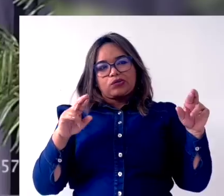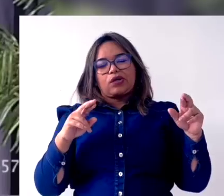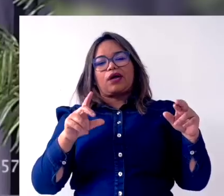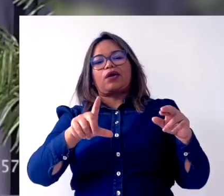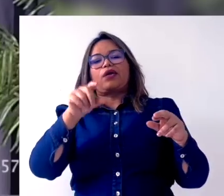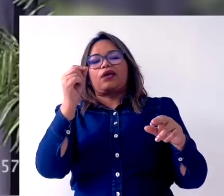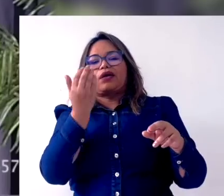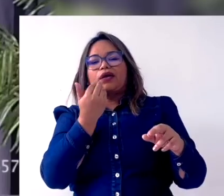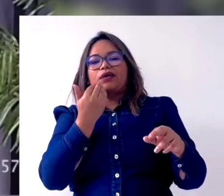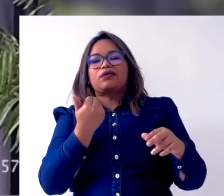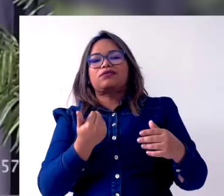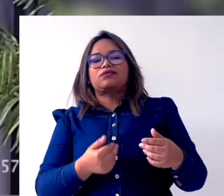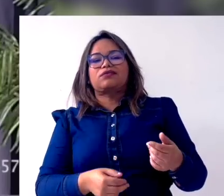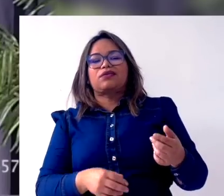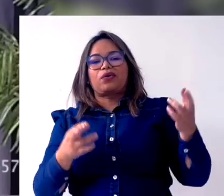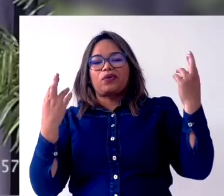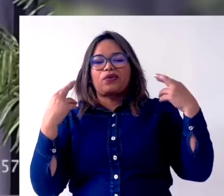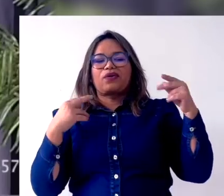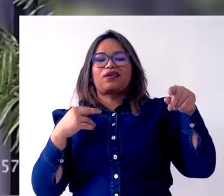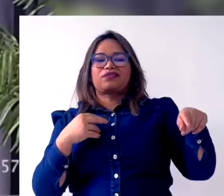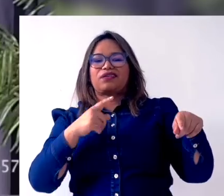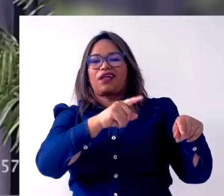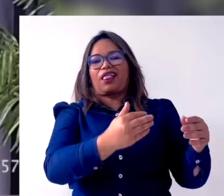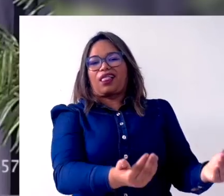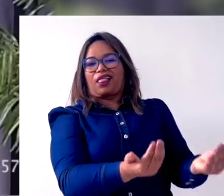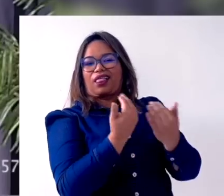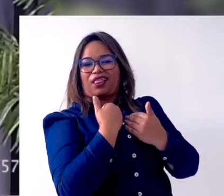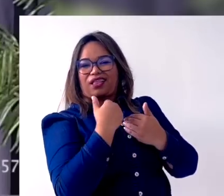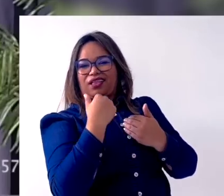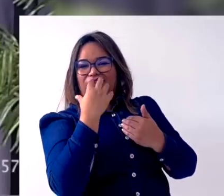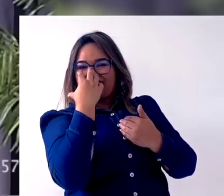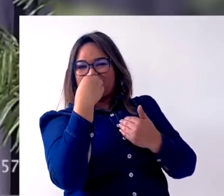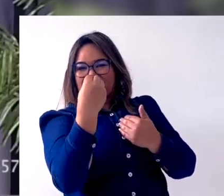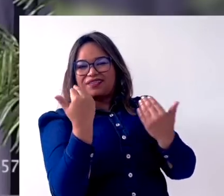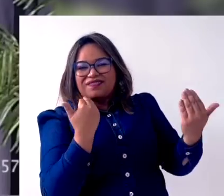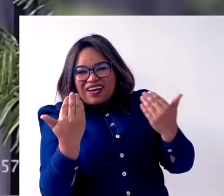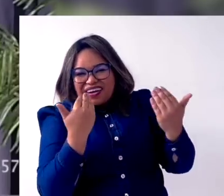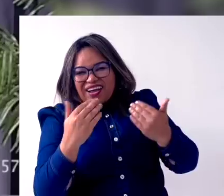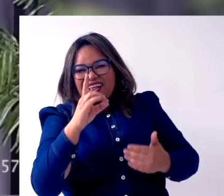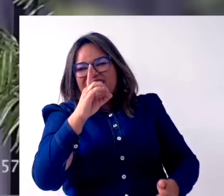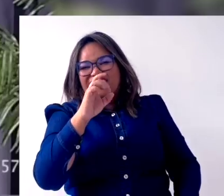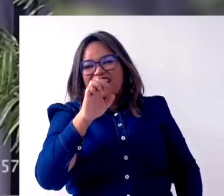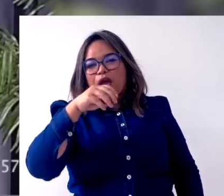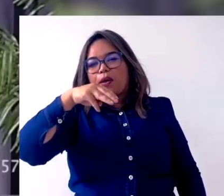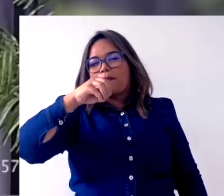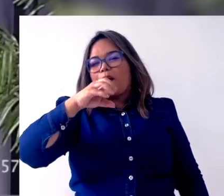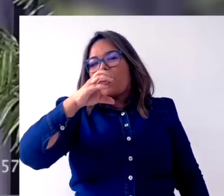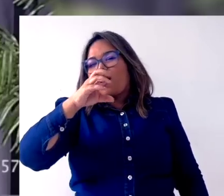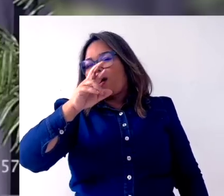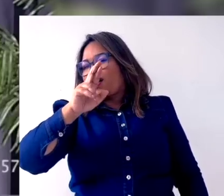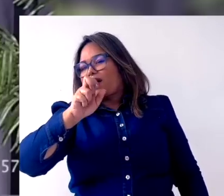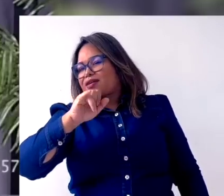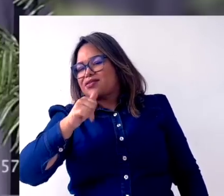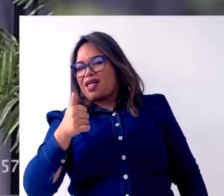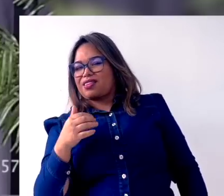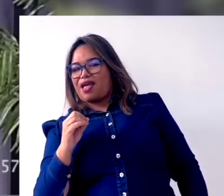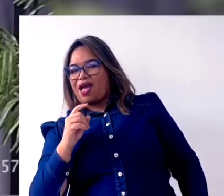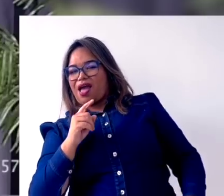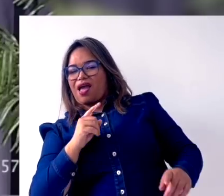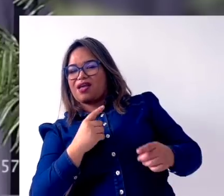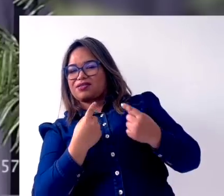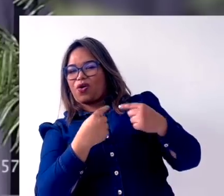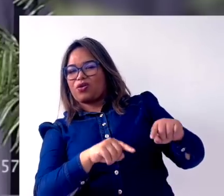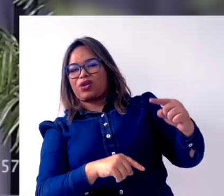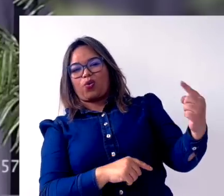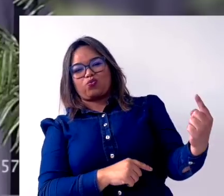o cordeiro acabará sendo o cardápio do almoço numa democracia. Porque são 10 contra 1, mas uma república